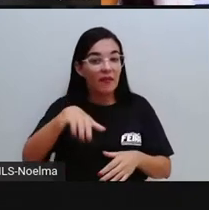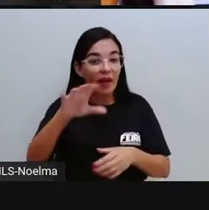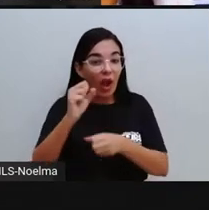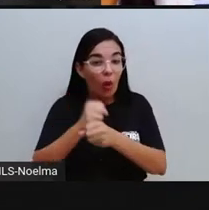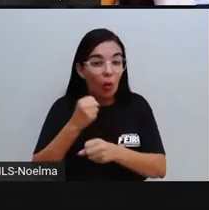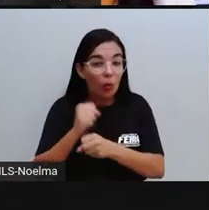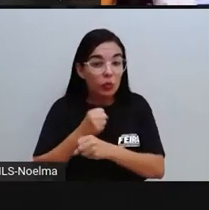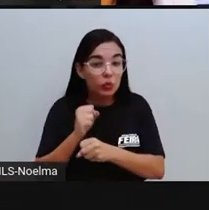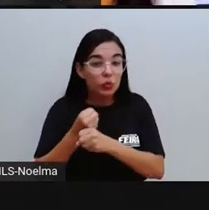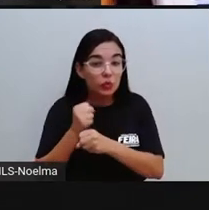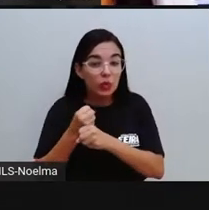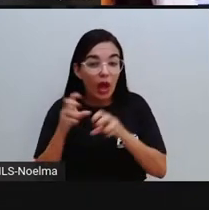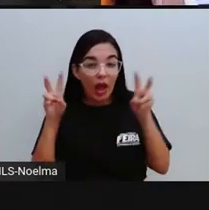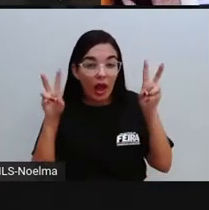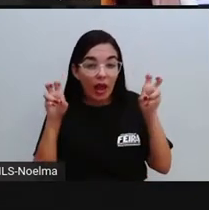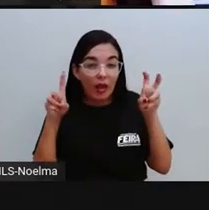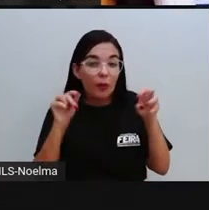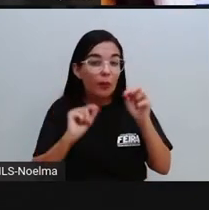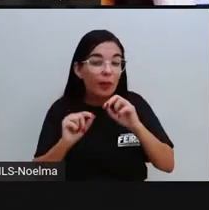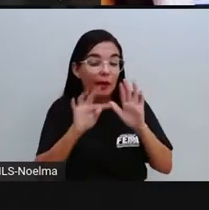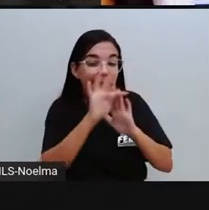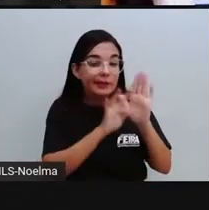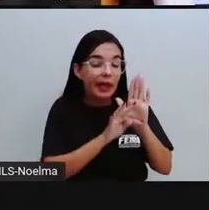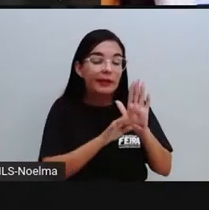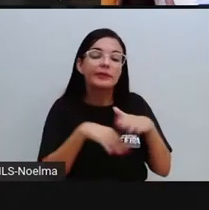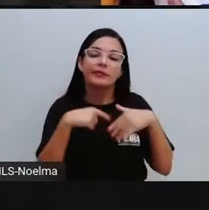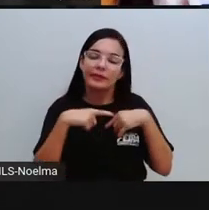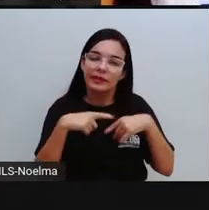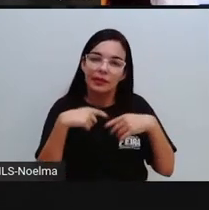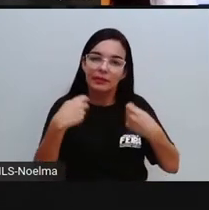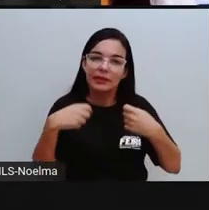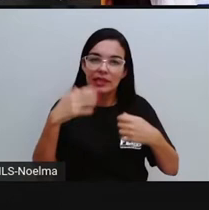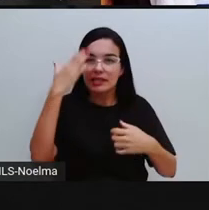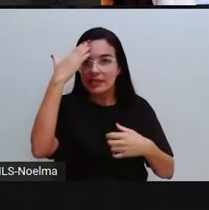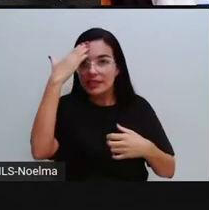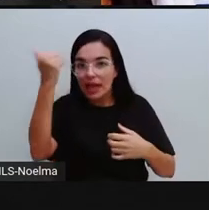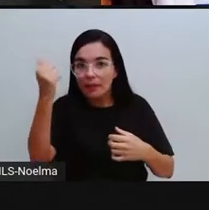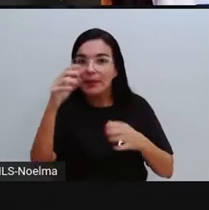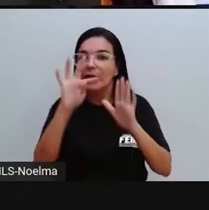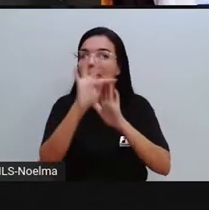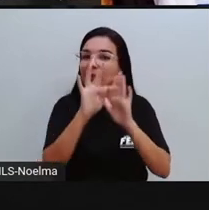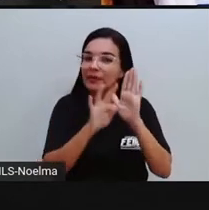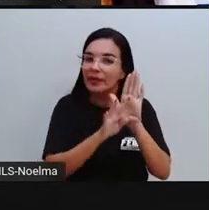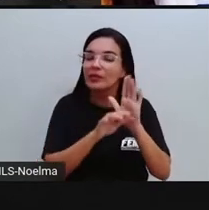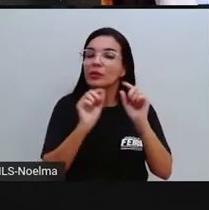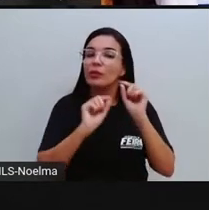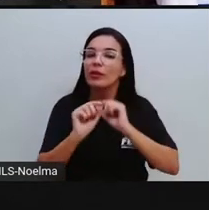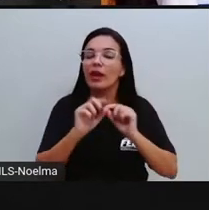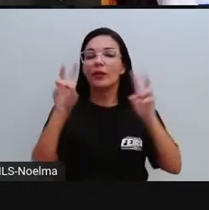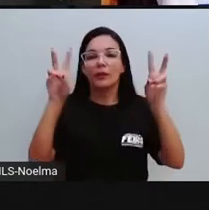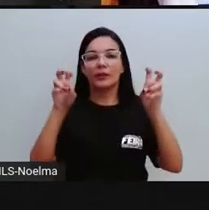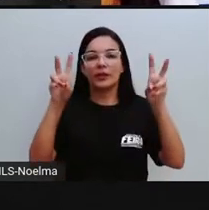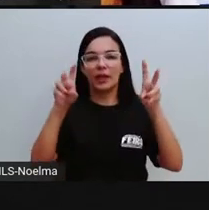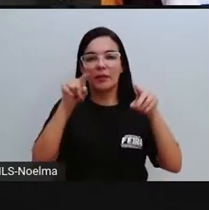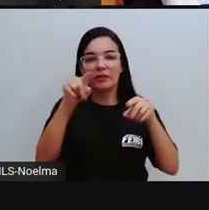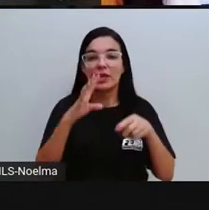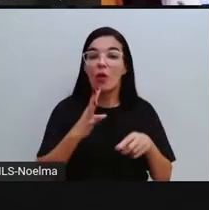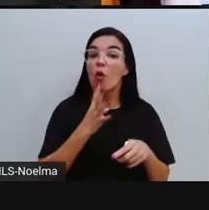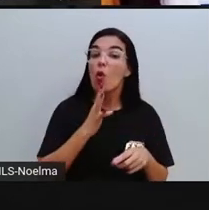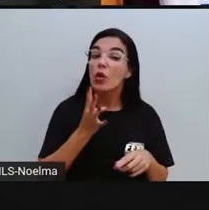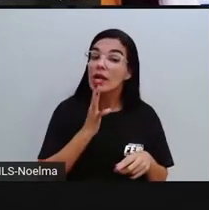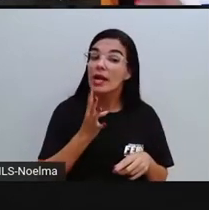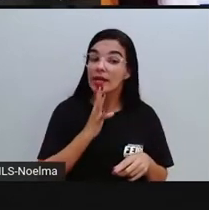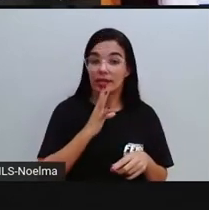outro texto, você tem que ter em mente um tema. E você tem que saber sobre esse tema. Então, tem que ser um tema que você